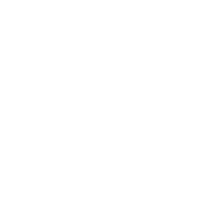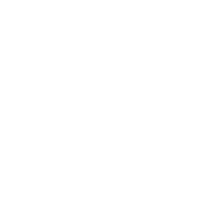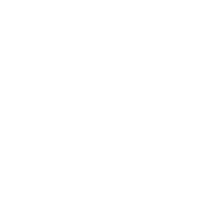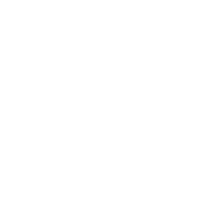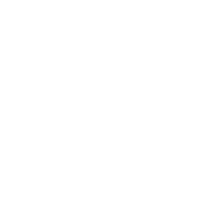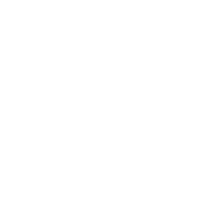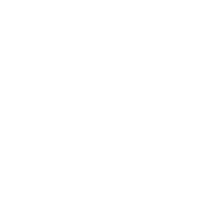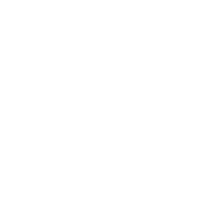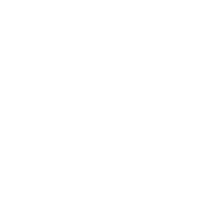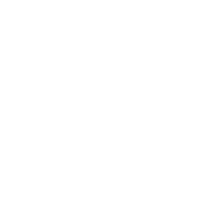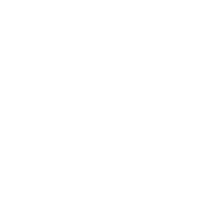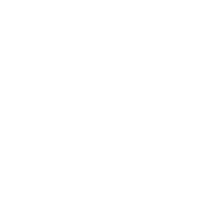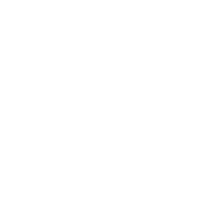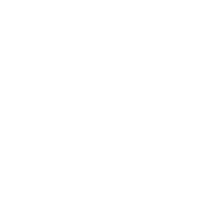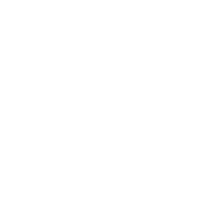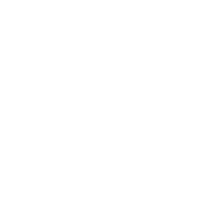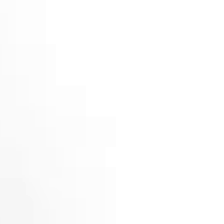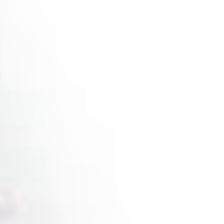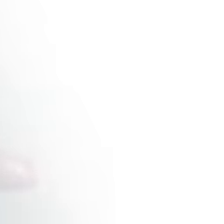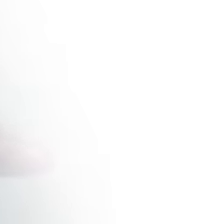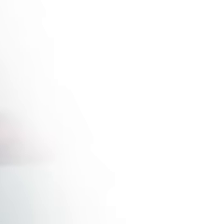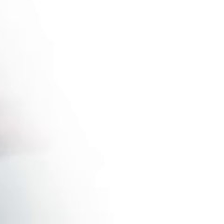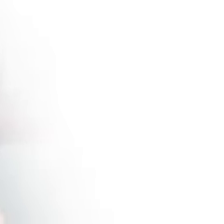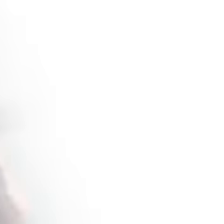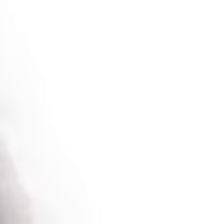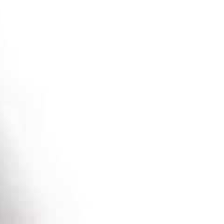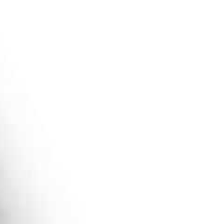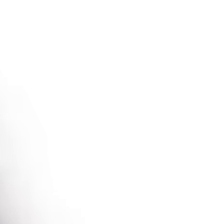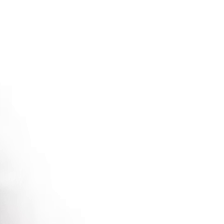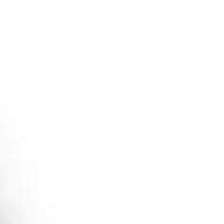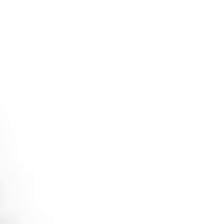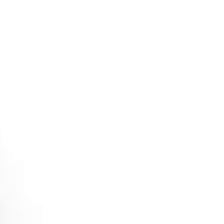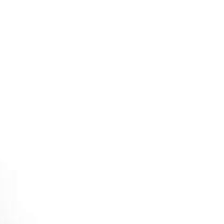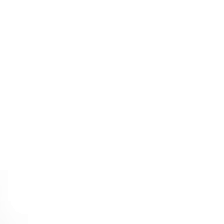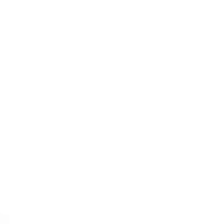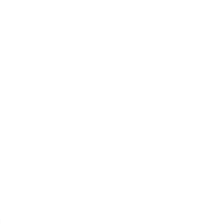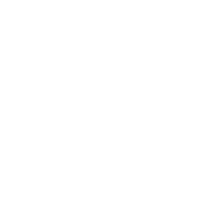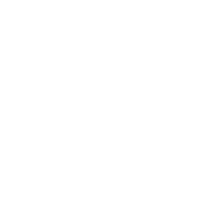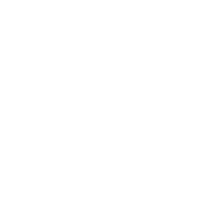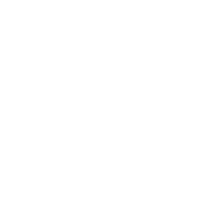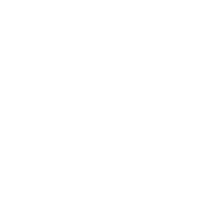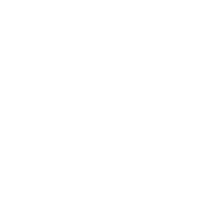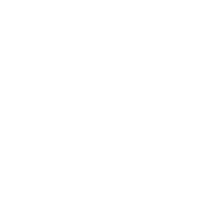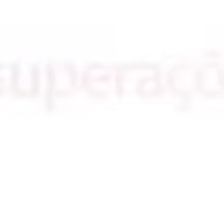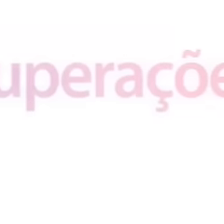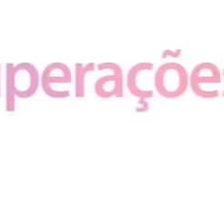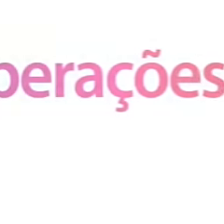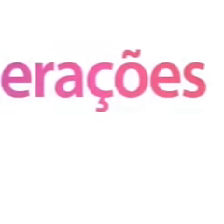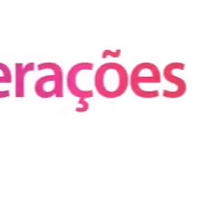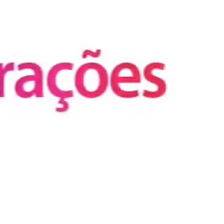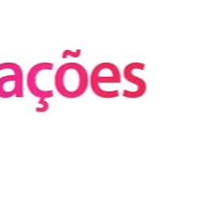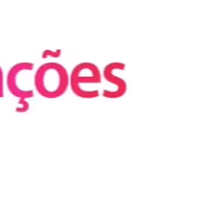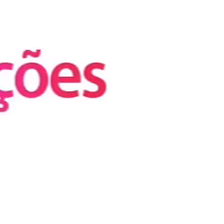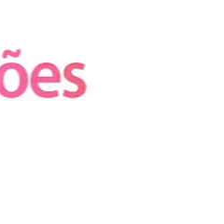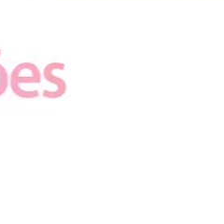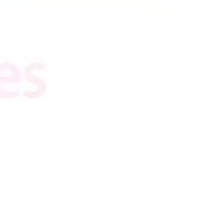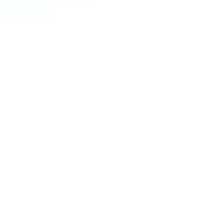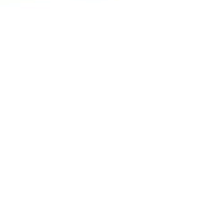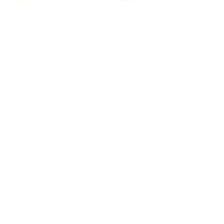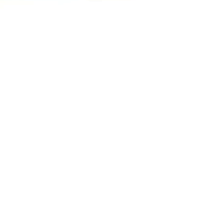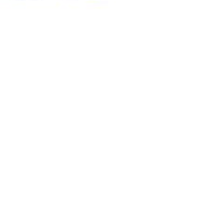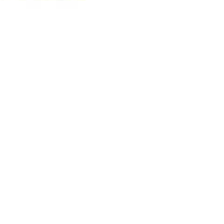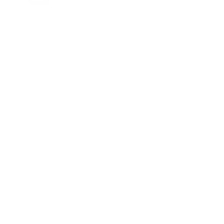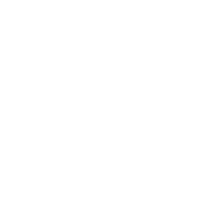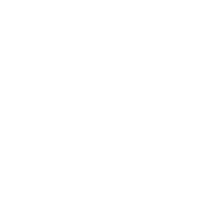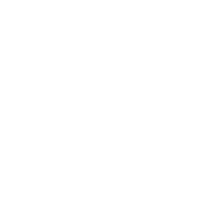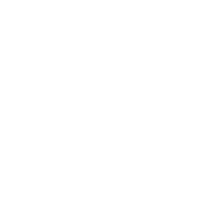Imagine sua história. como uma linha do tempo. Quantos altos e baixos já viveu? Alegrias, dores, superações,